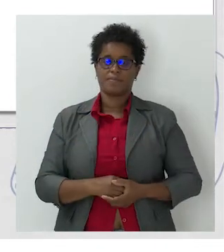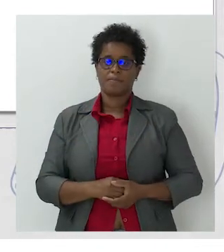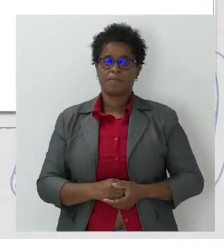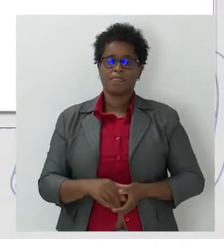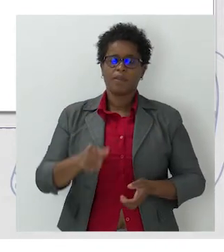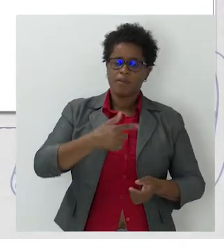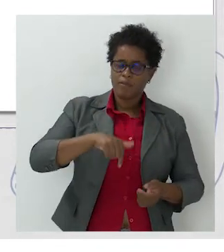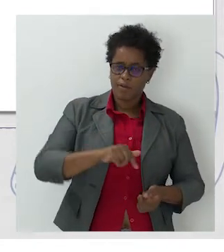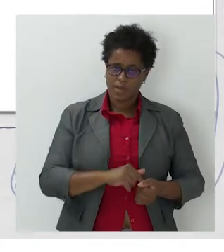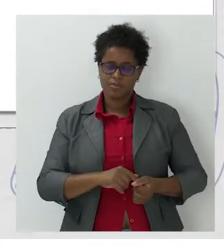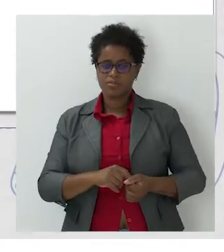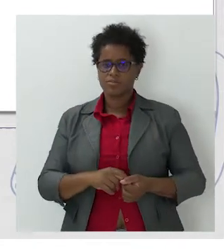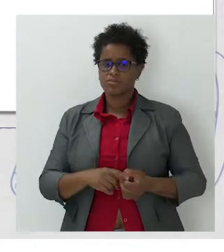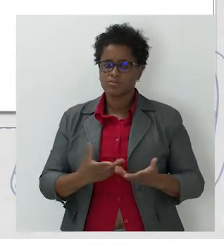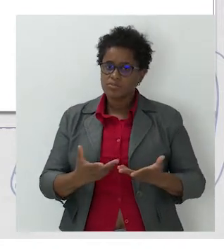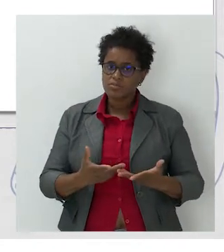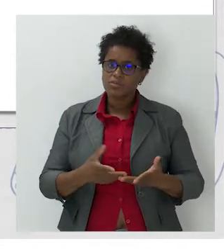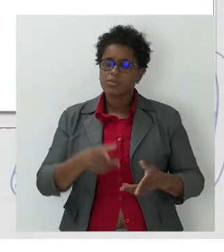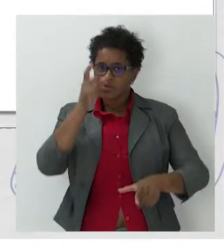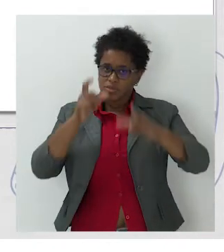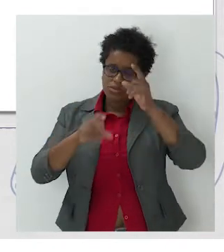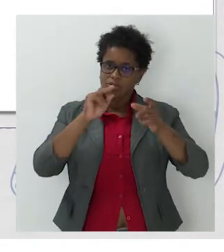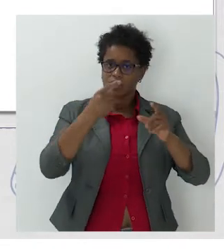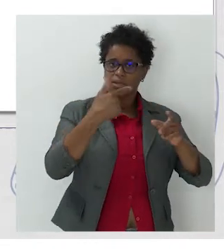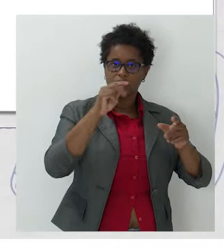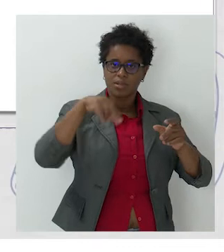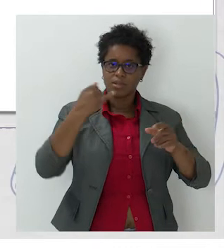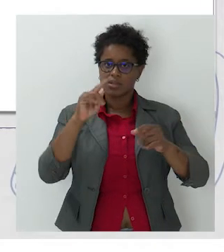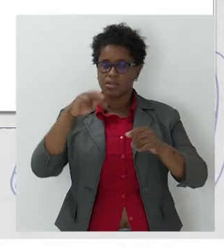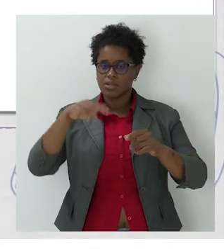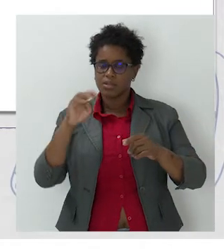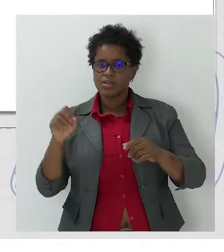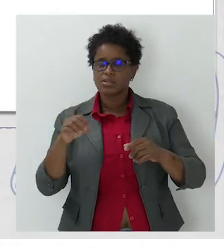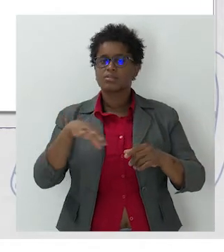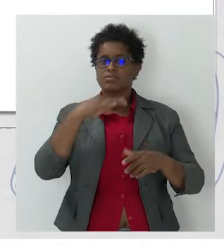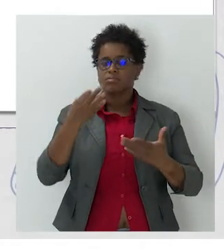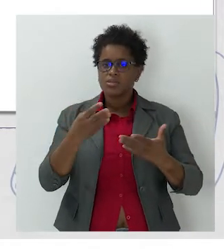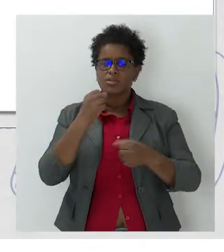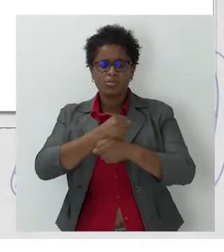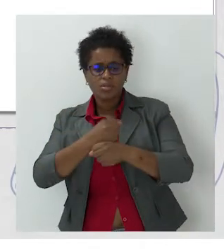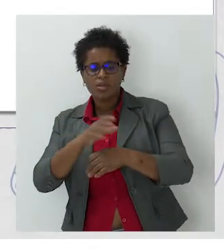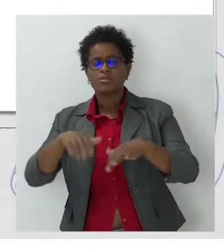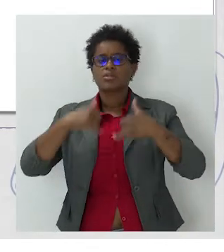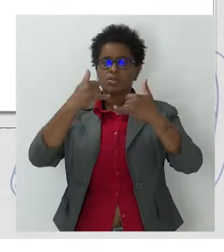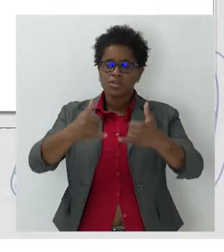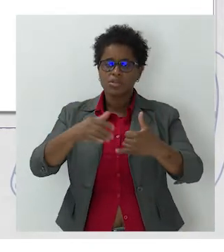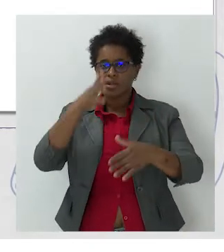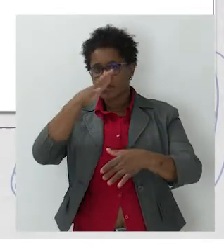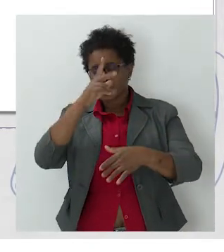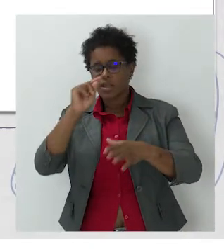Os atenienses dedicavam-se essencialmente às seguintes atividades econômicas: